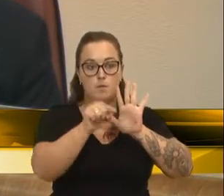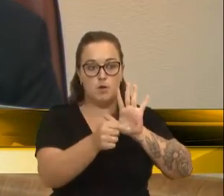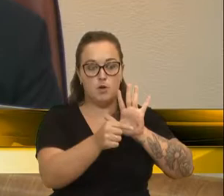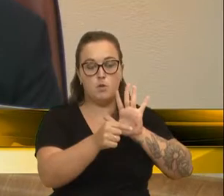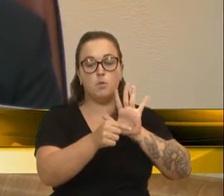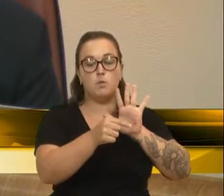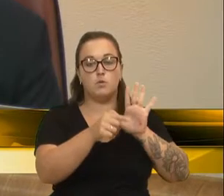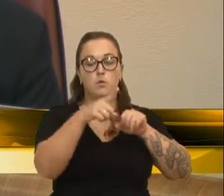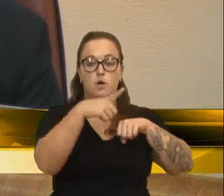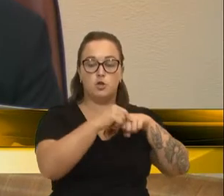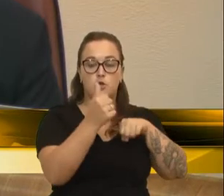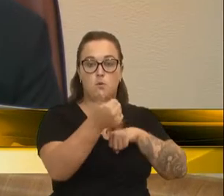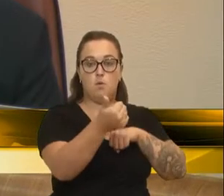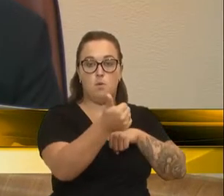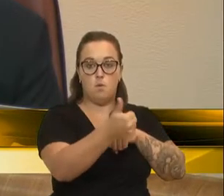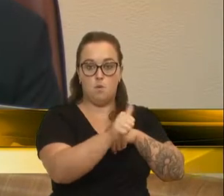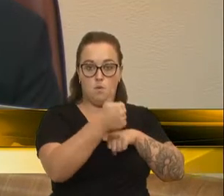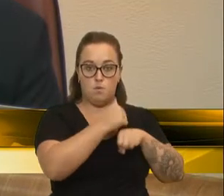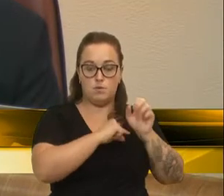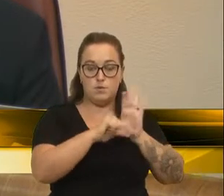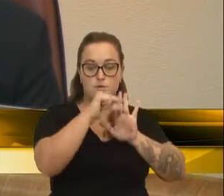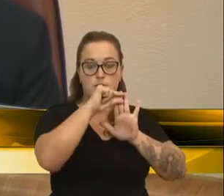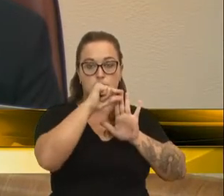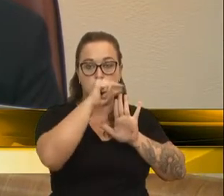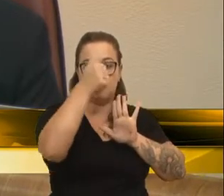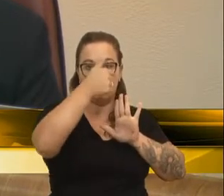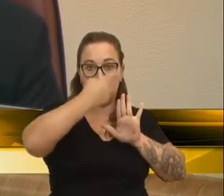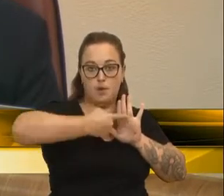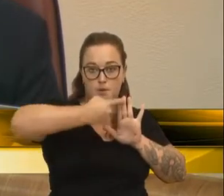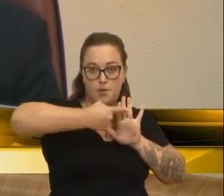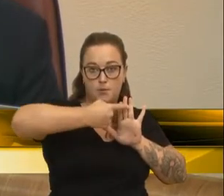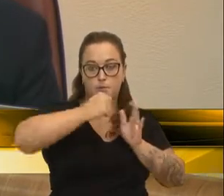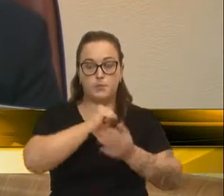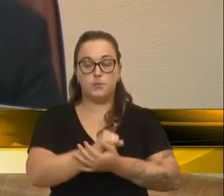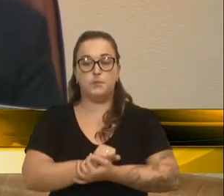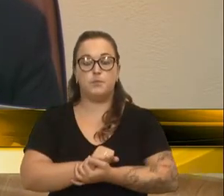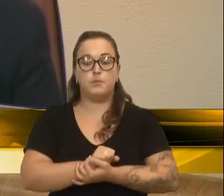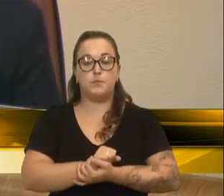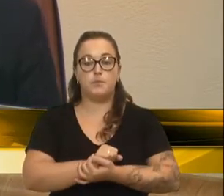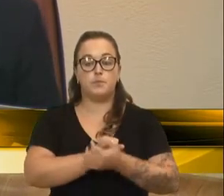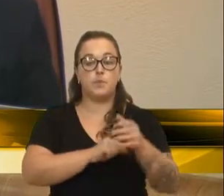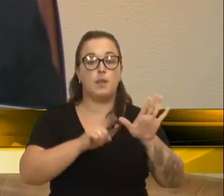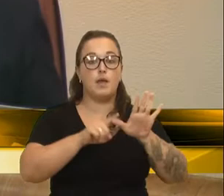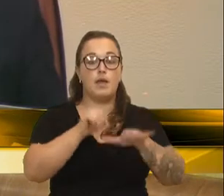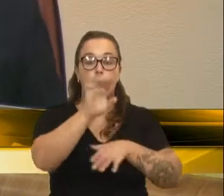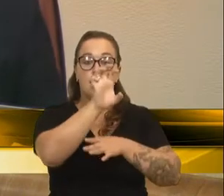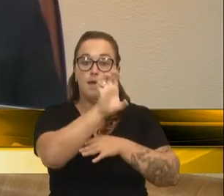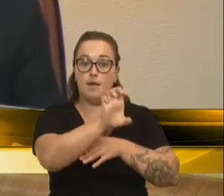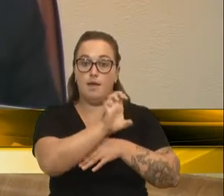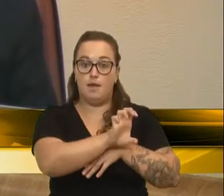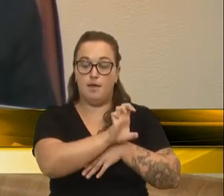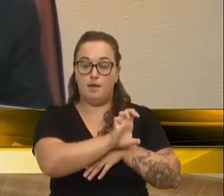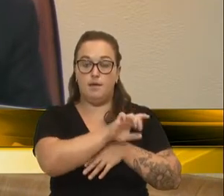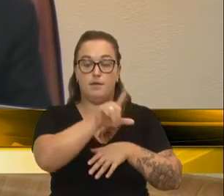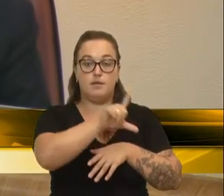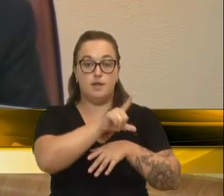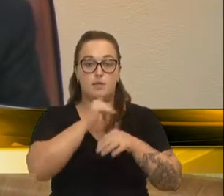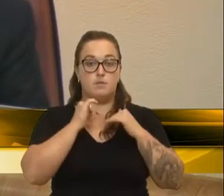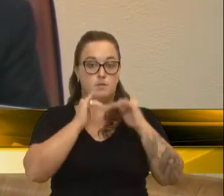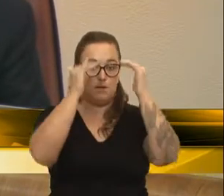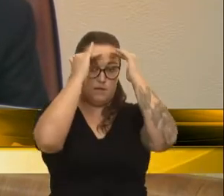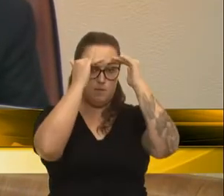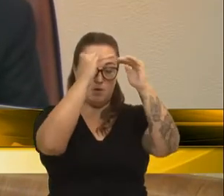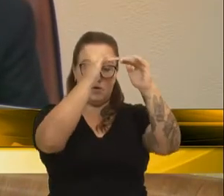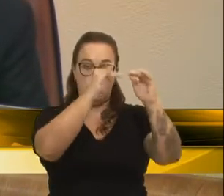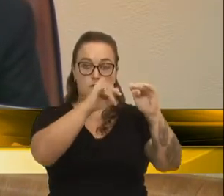8.429/1992, artigo 11, caput, inciso 1º. E. Incorreu em crime de responsabilidade, como